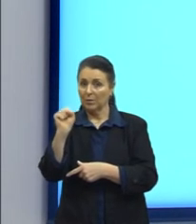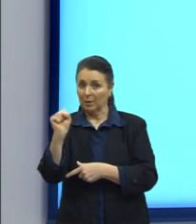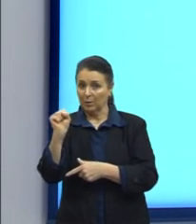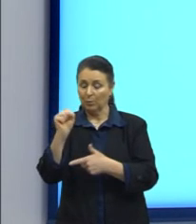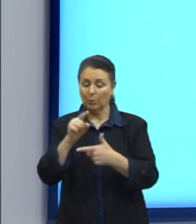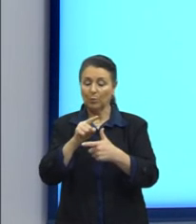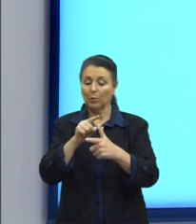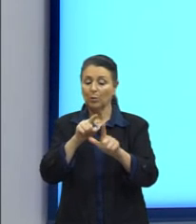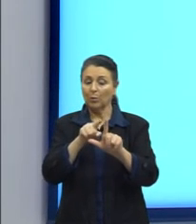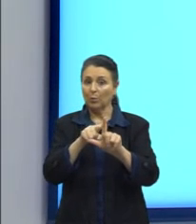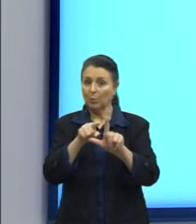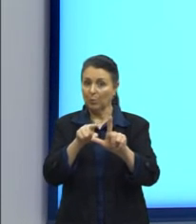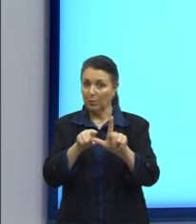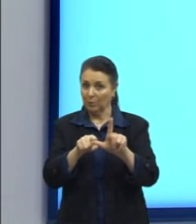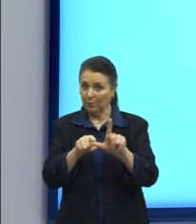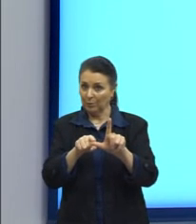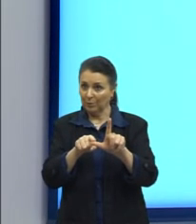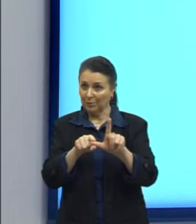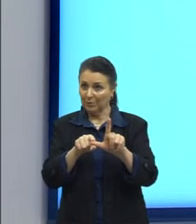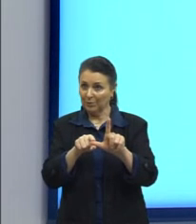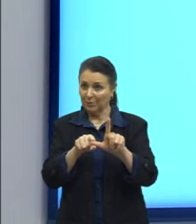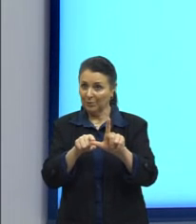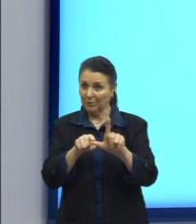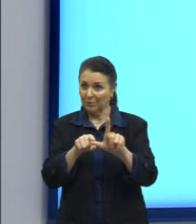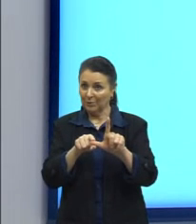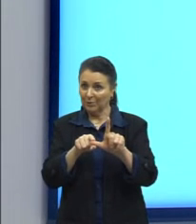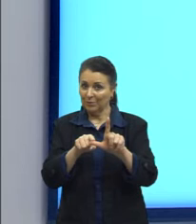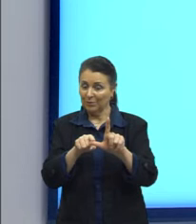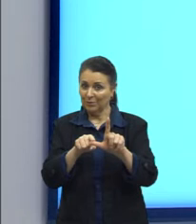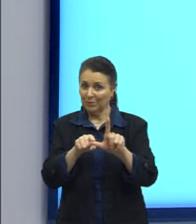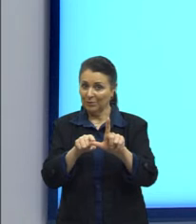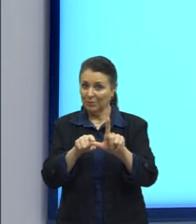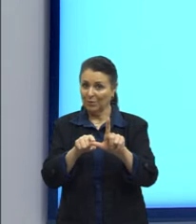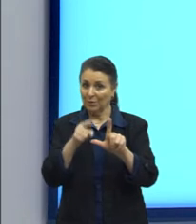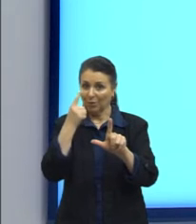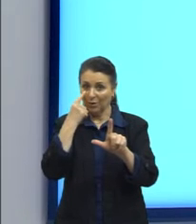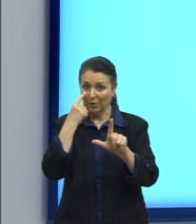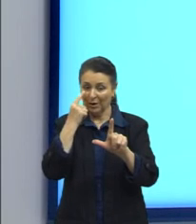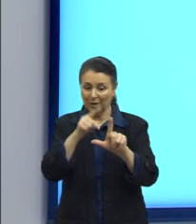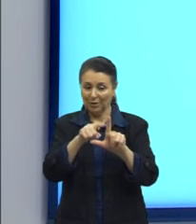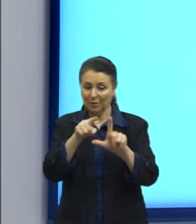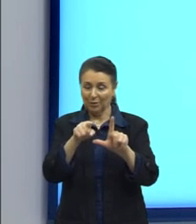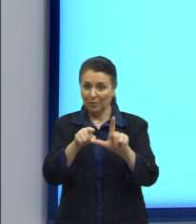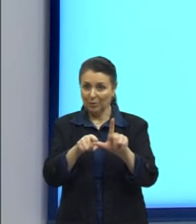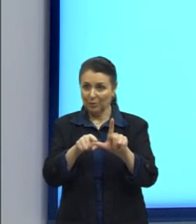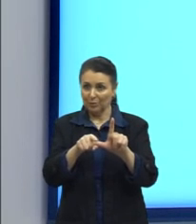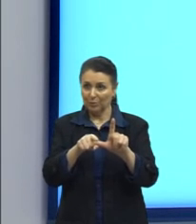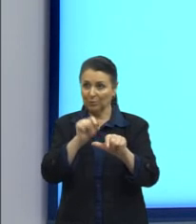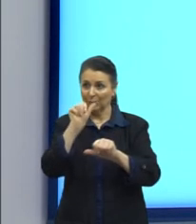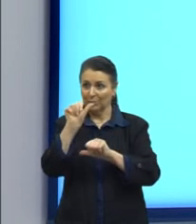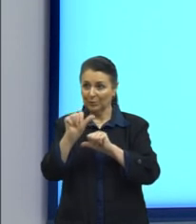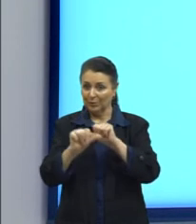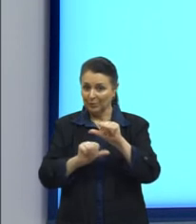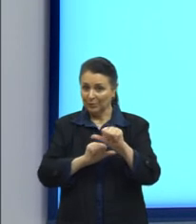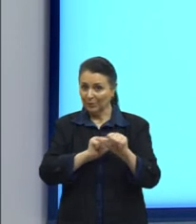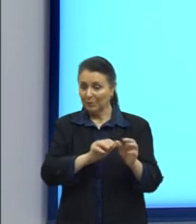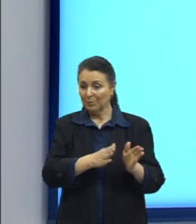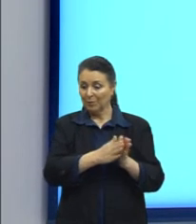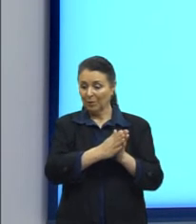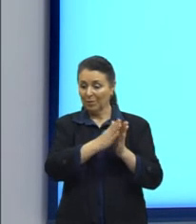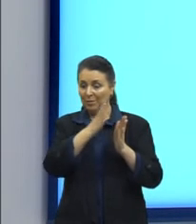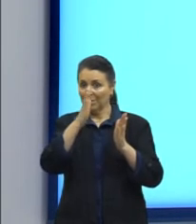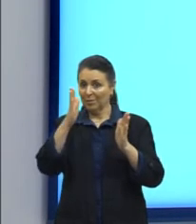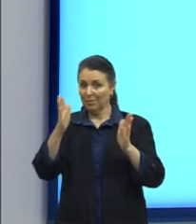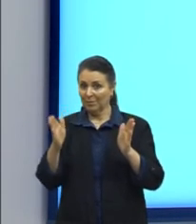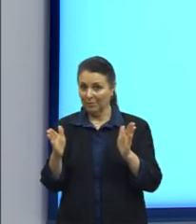tá e a gente tem aqui ó o nosso ângulo é esse Então tudo isso aqui Vem para cá tá E